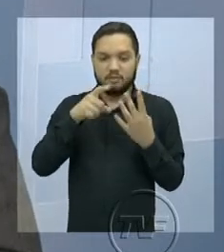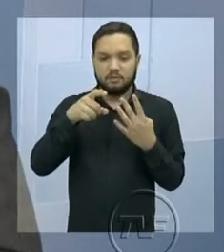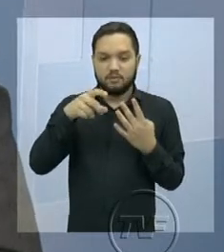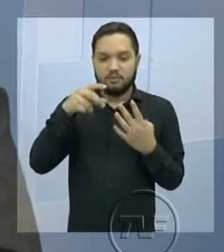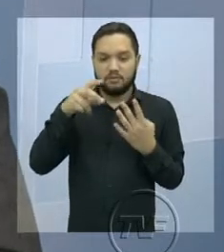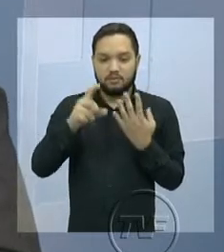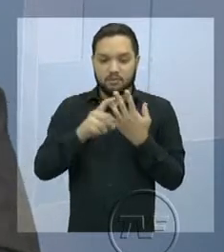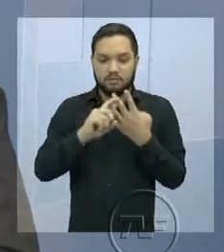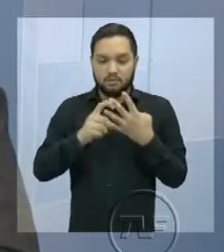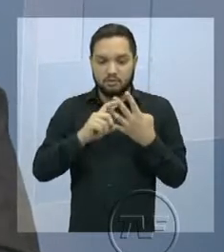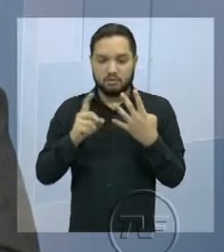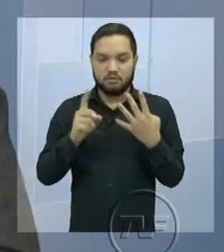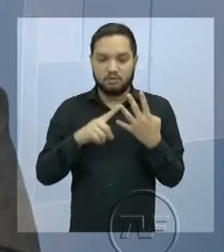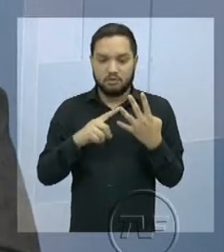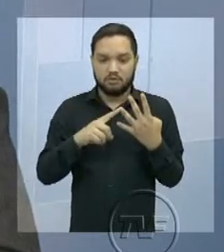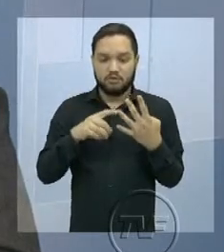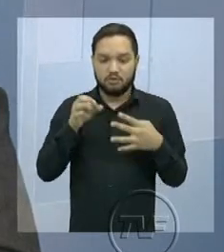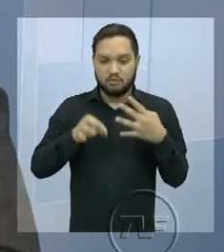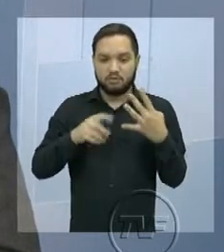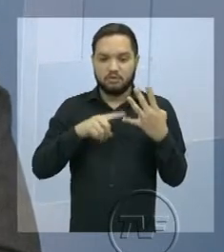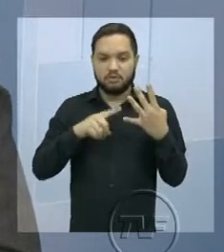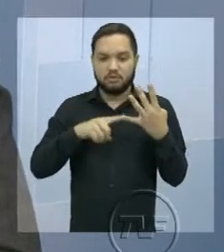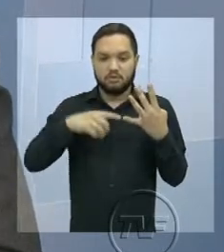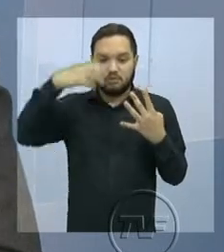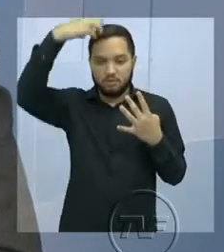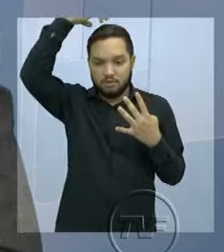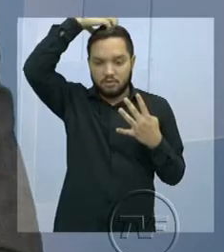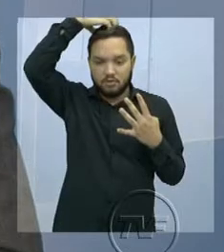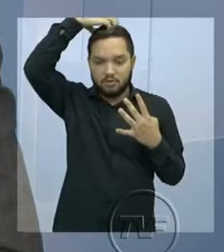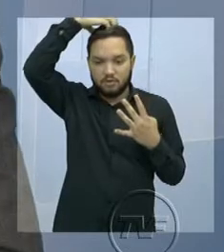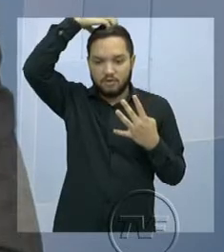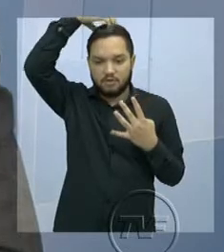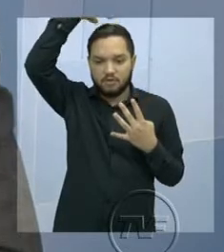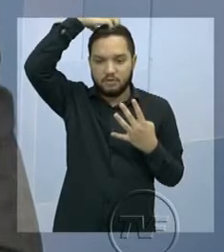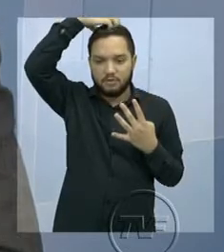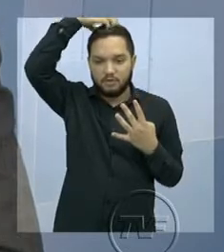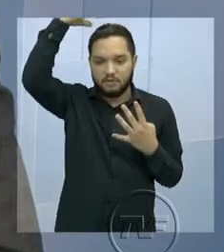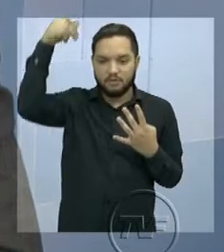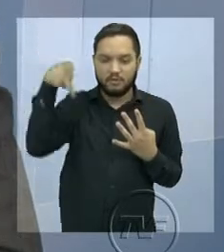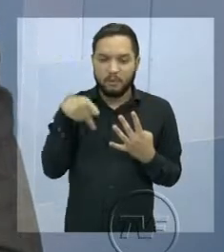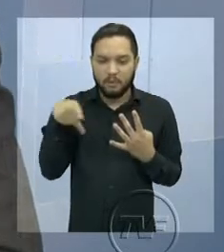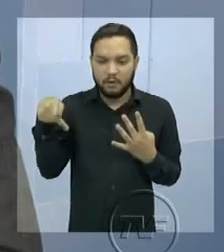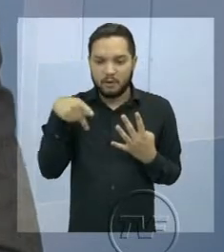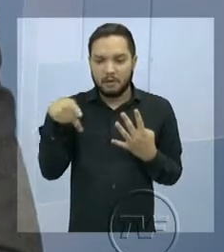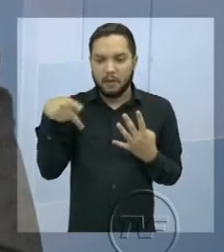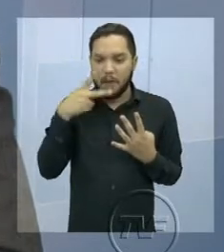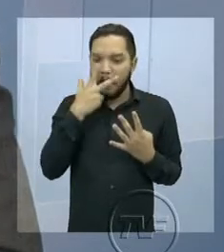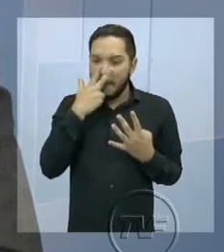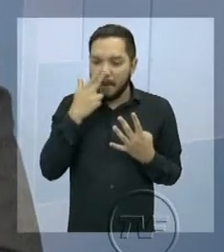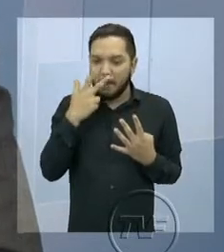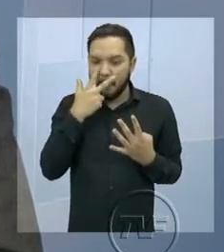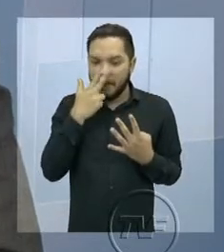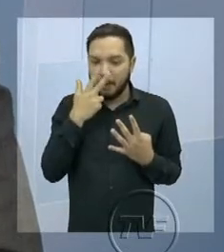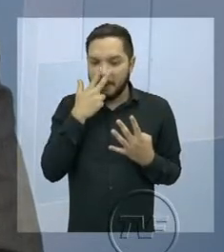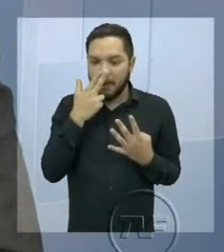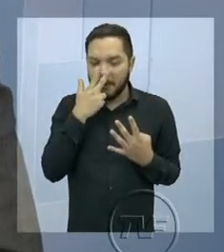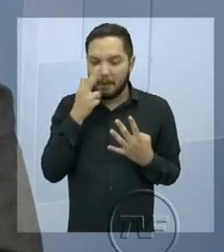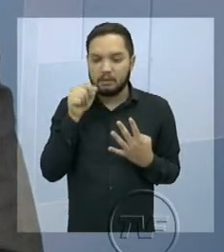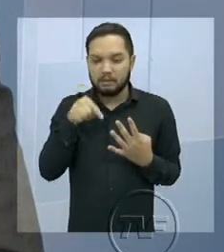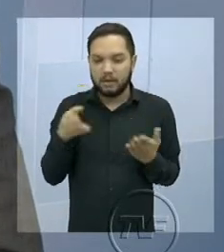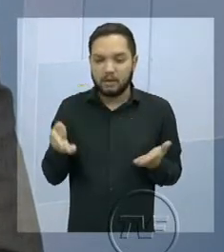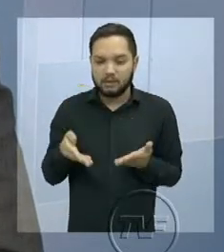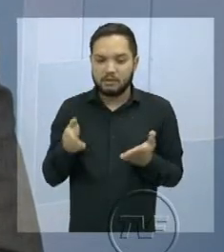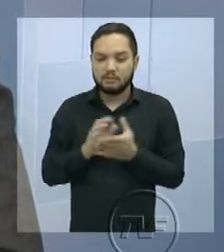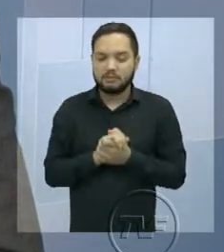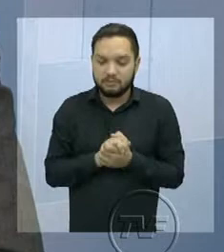executivo, o judiciário e a figura do imperador, que era o moderador. E o presidente brasileiro tem essa figura do moderador.